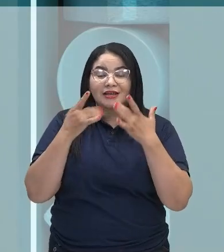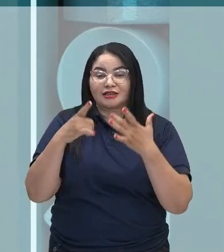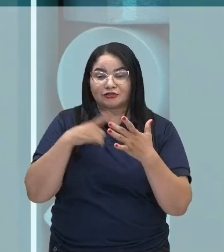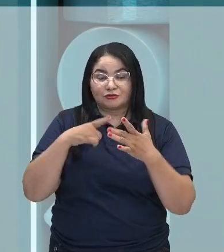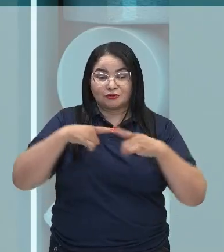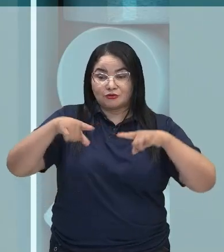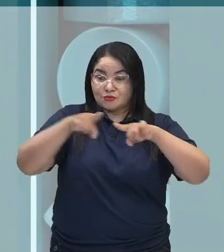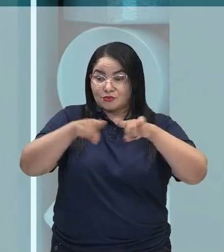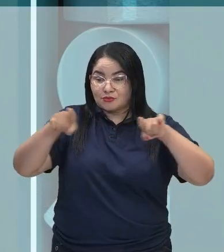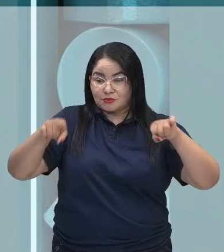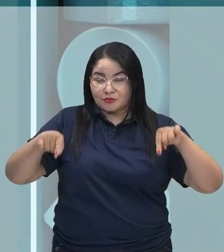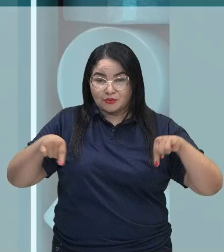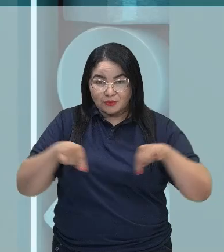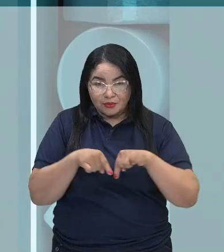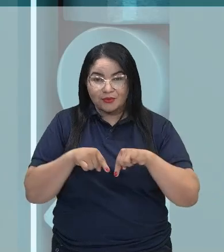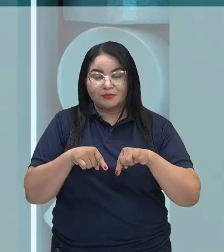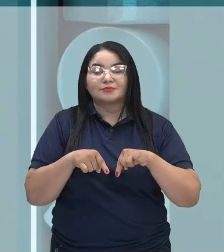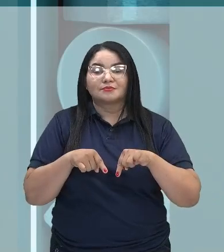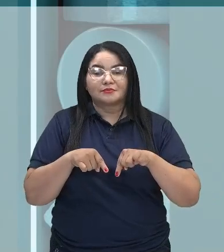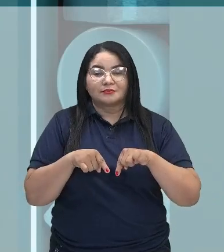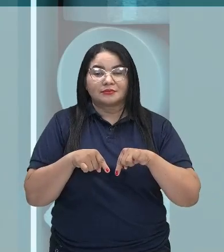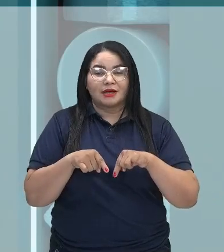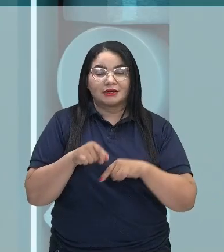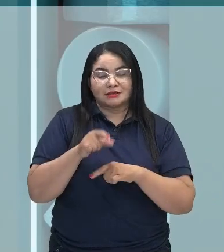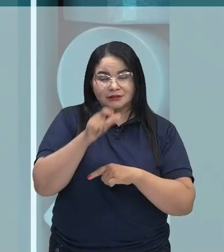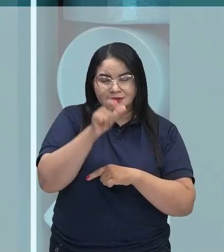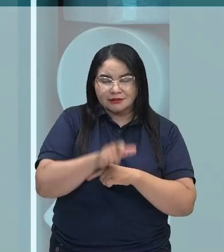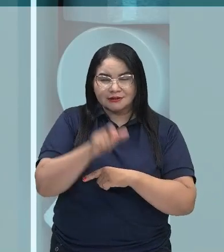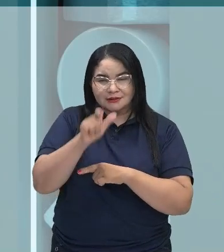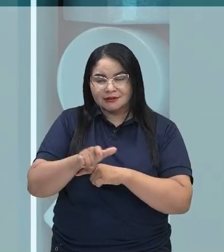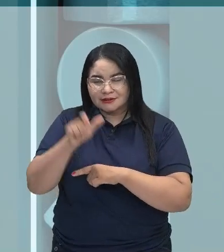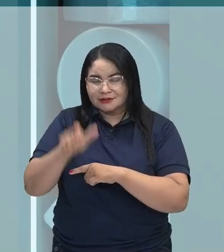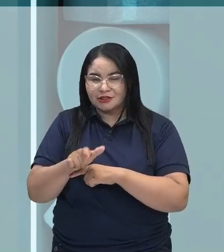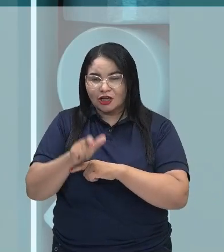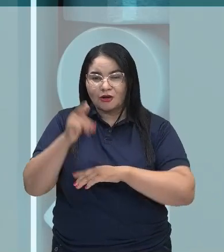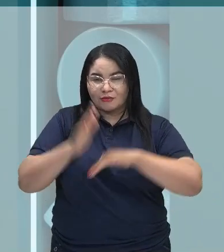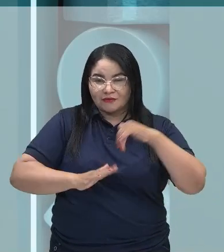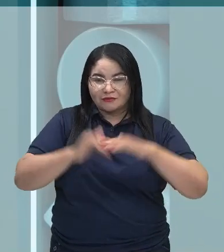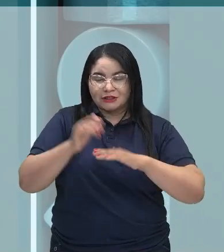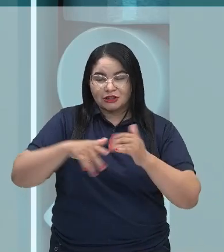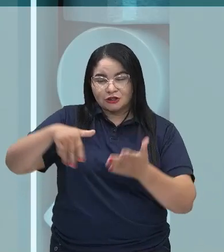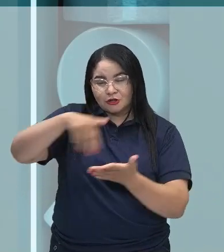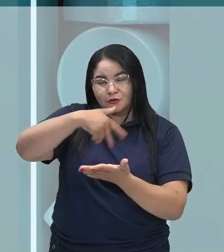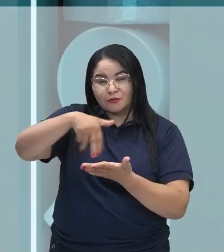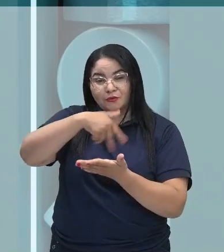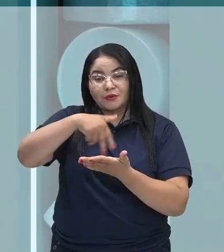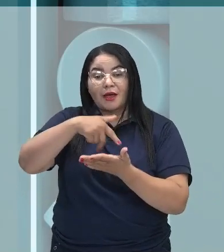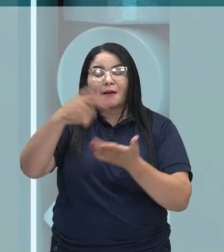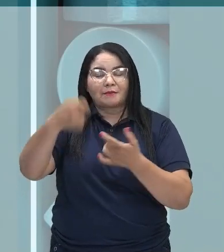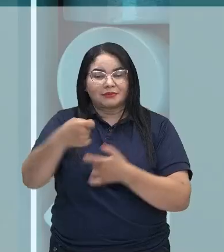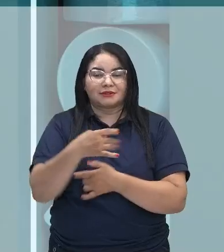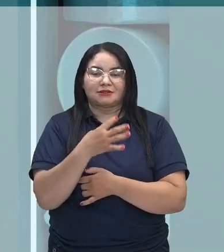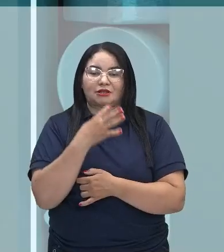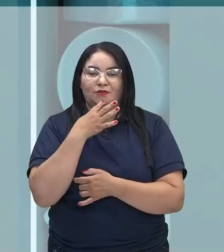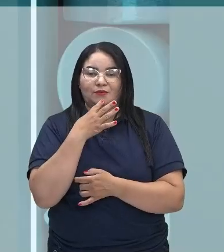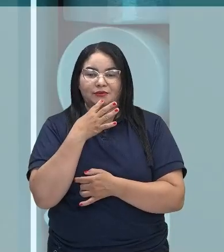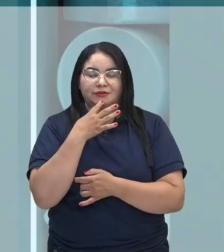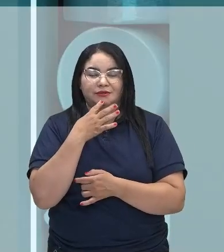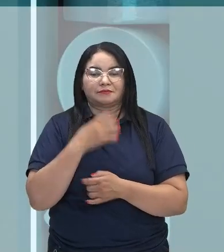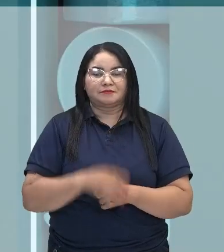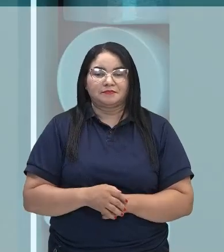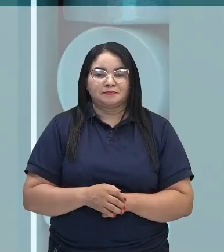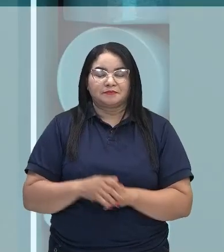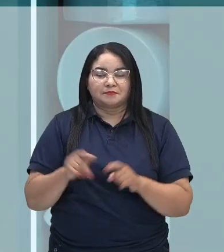espaço, mas que cada dançarino ele tem que conhecer. Além da